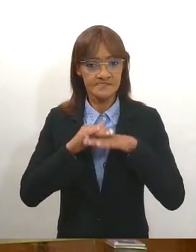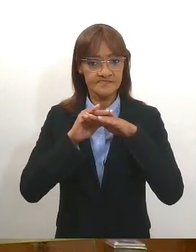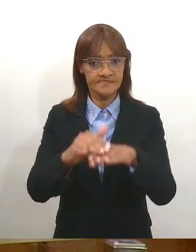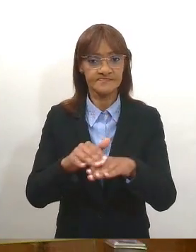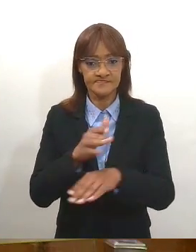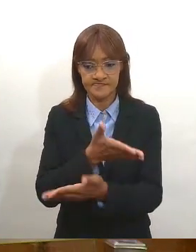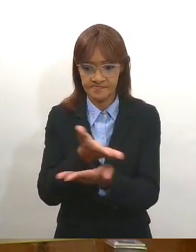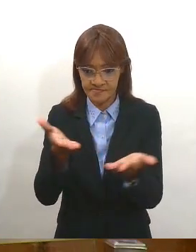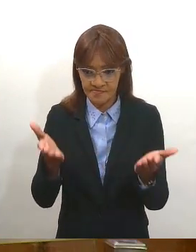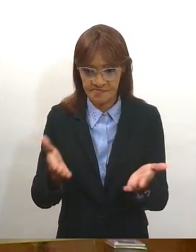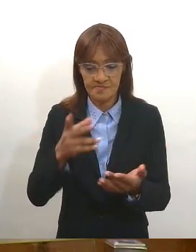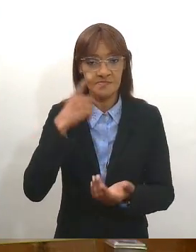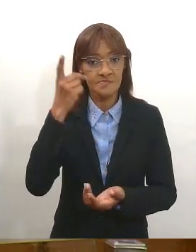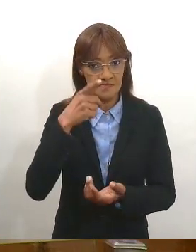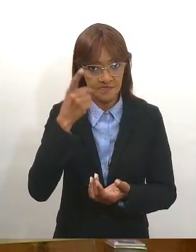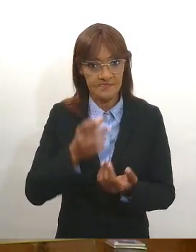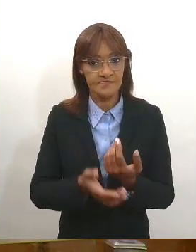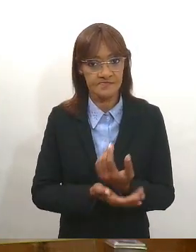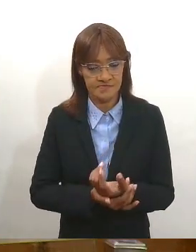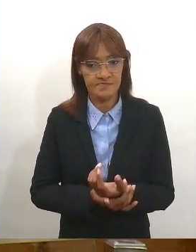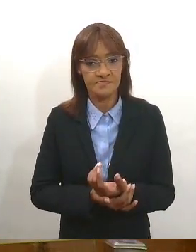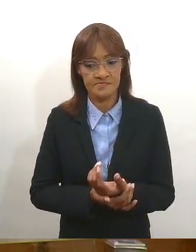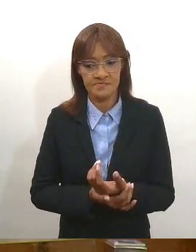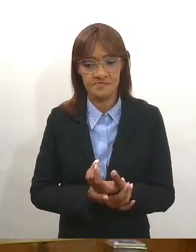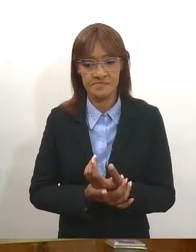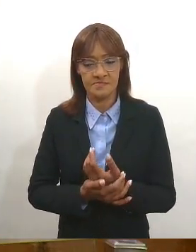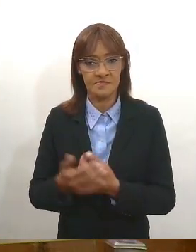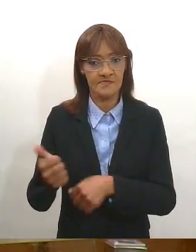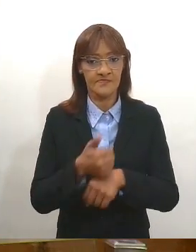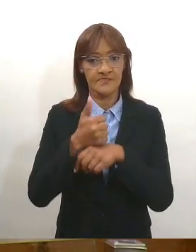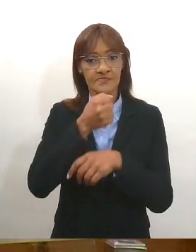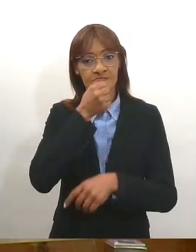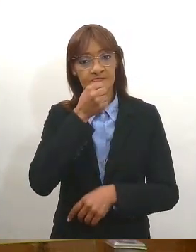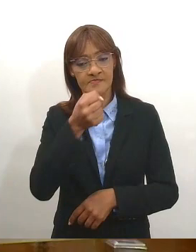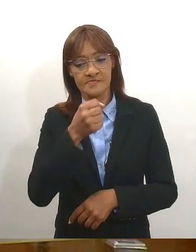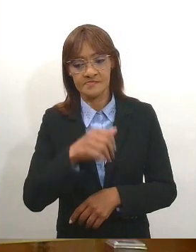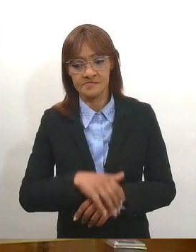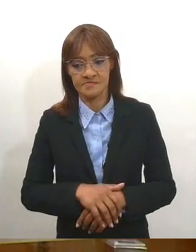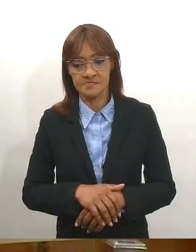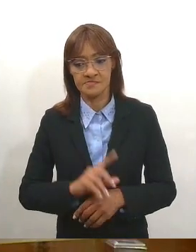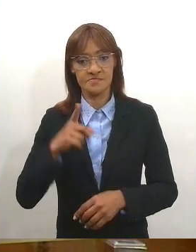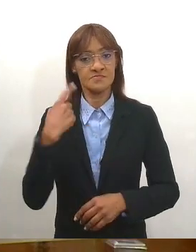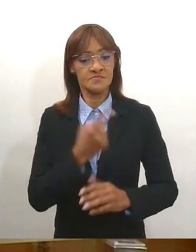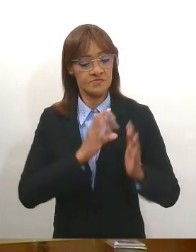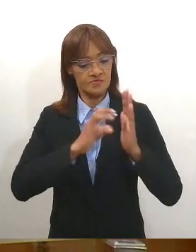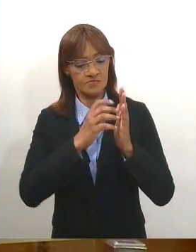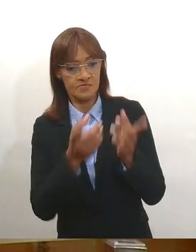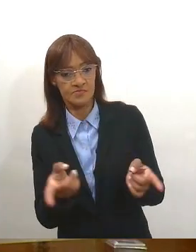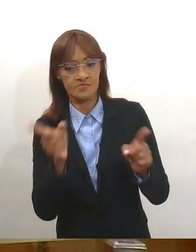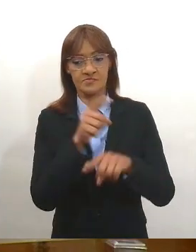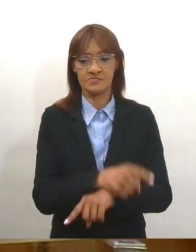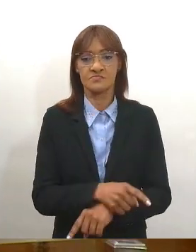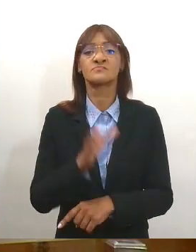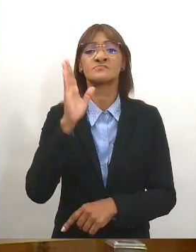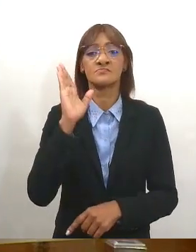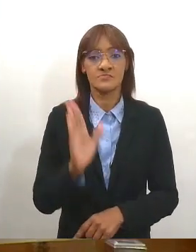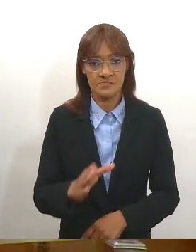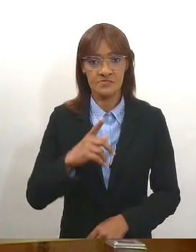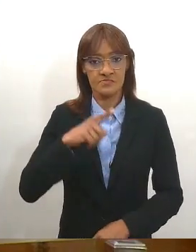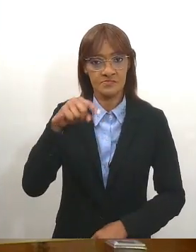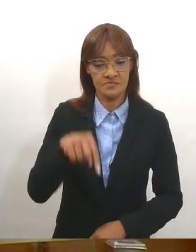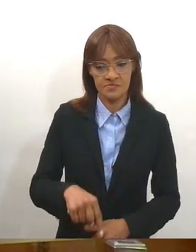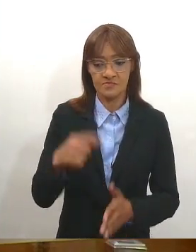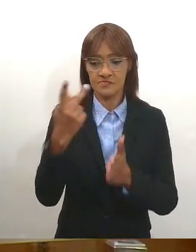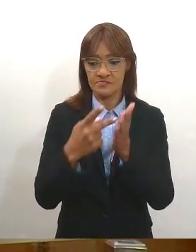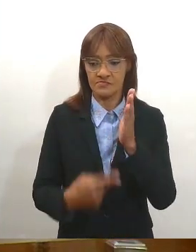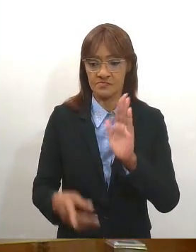profissionais da imprensa, que a bancada de oposição já protocolou o projeto de decreto legislativo para